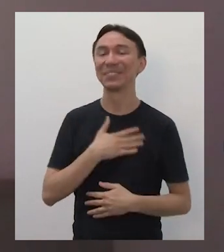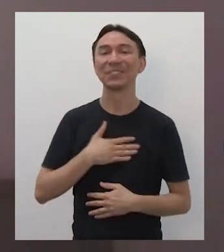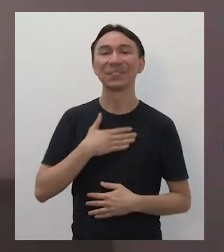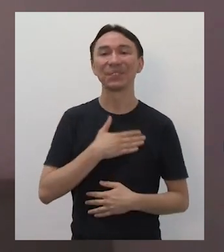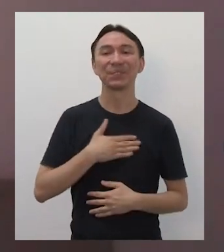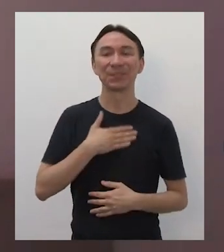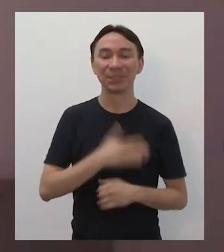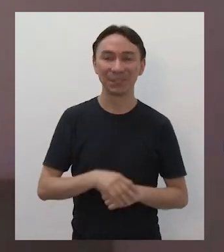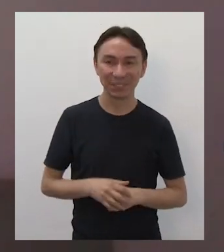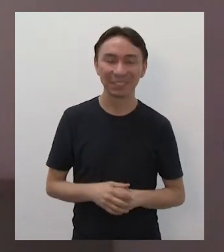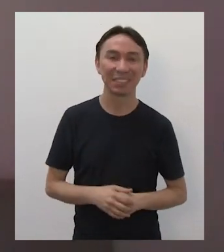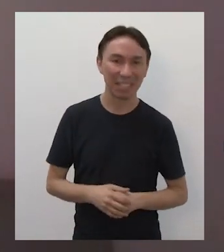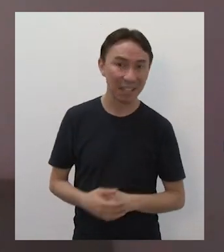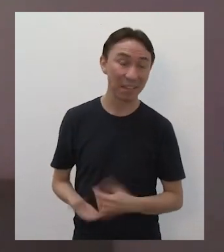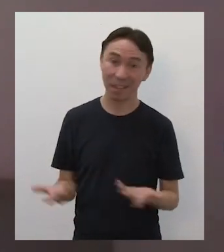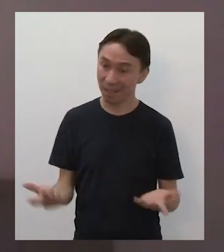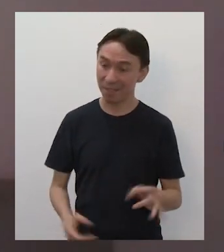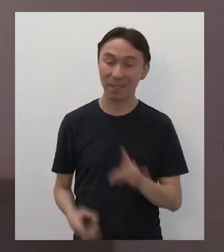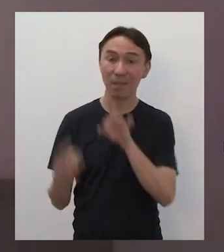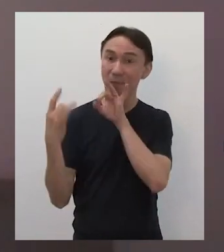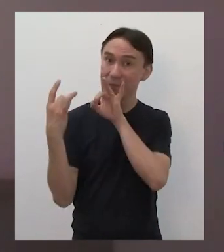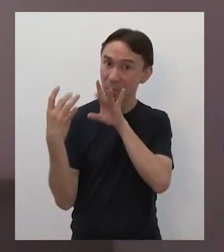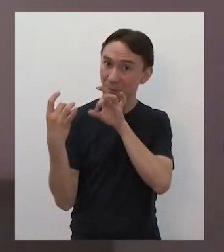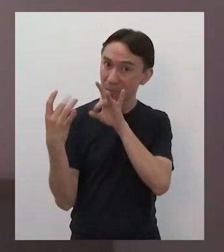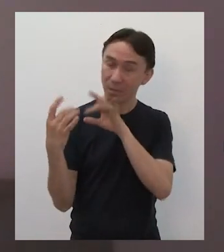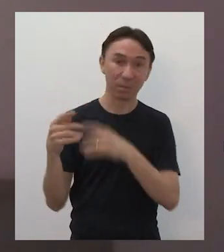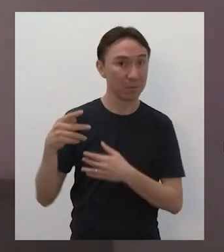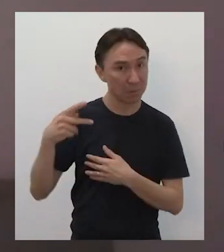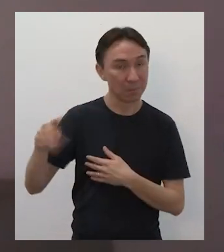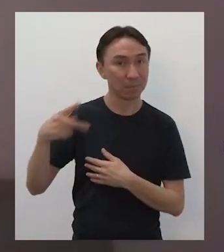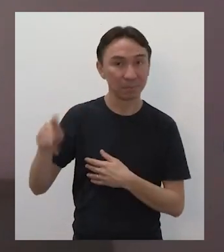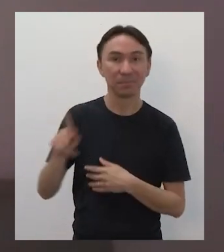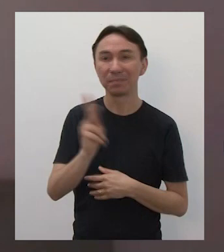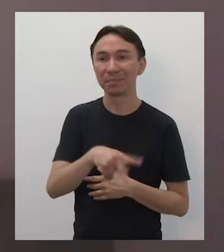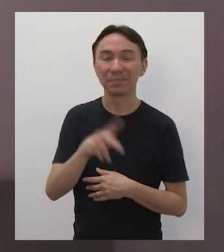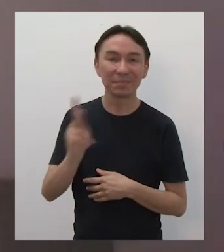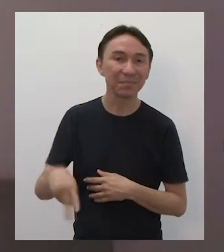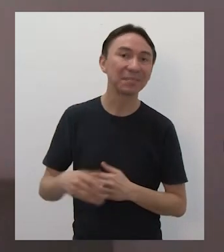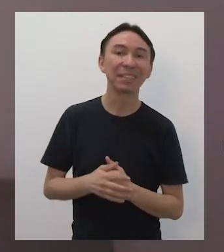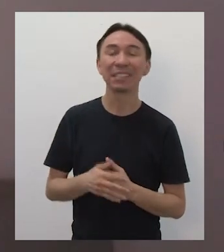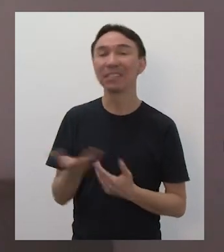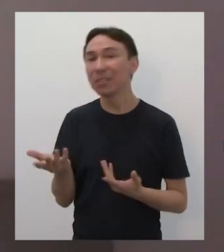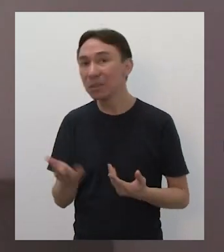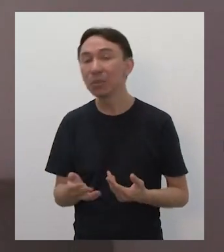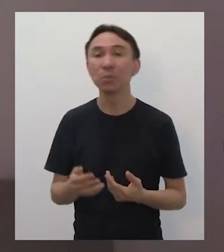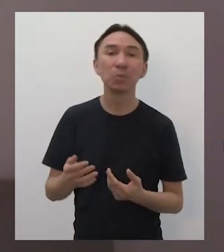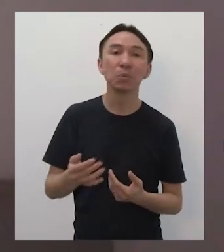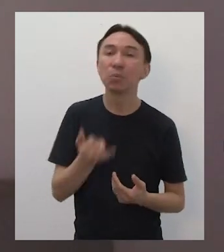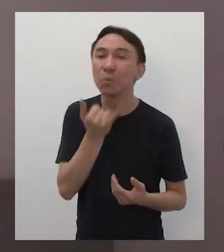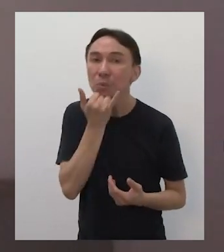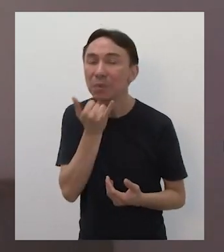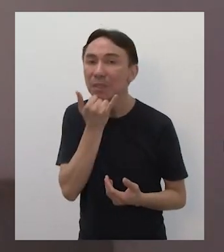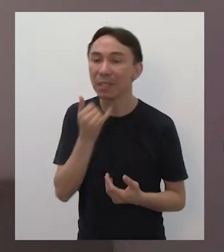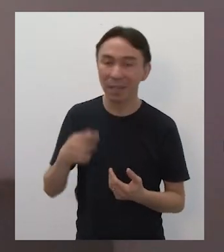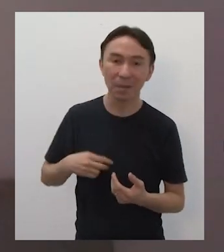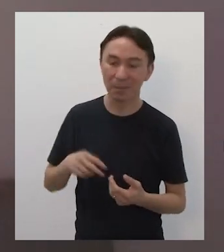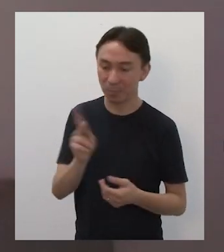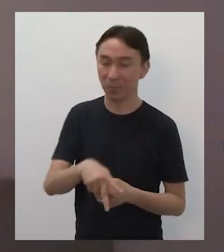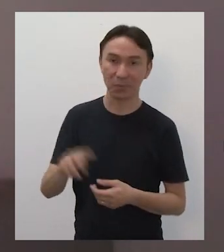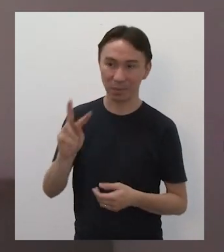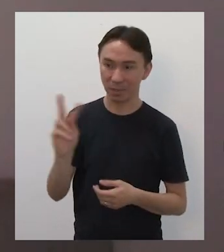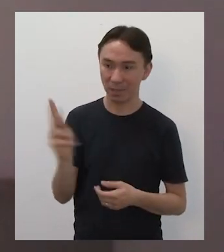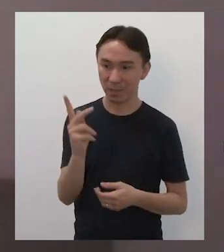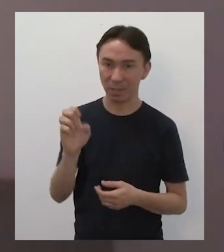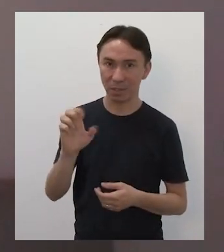Pelo feedback da professora, até, se eu não me engano, desculpa se eu errar o nome, professora Heloísa,